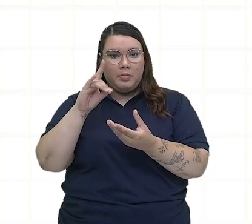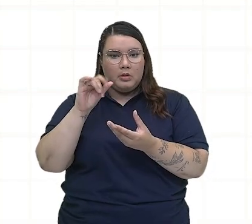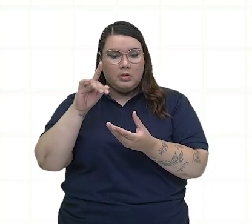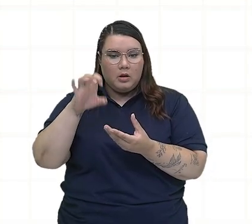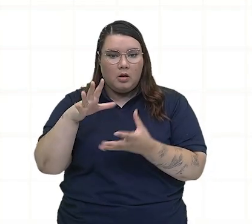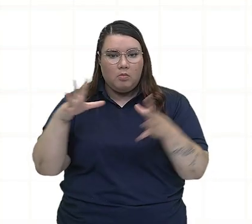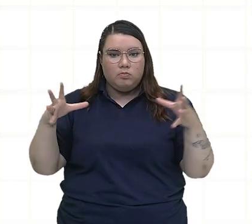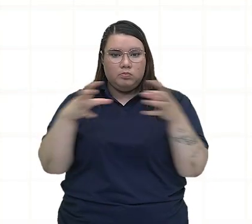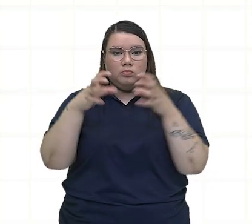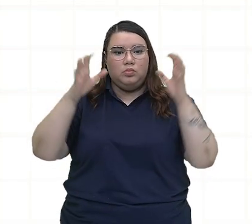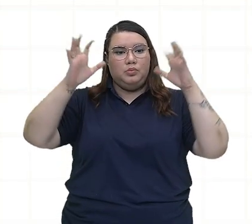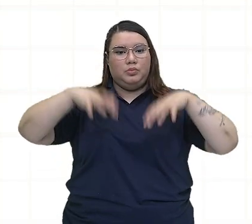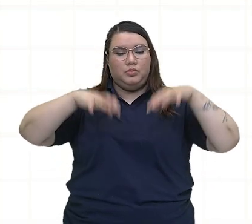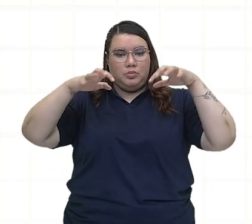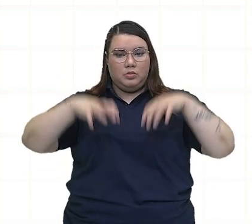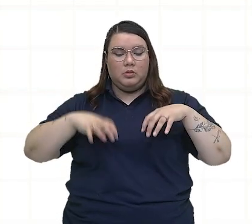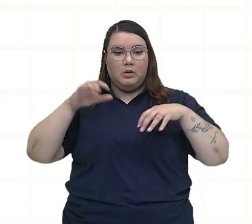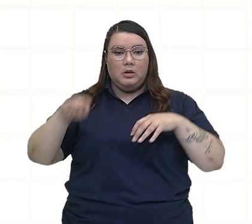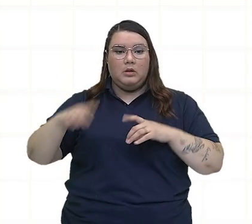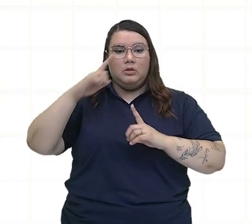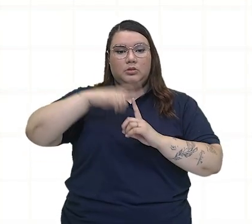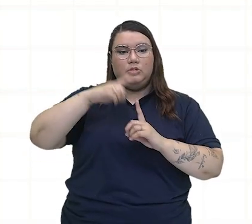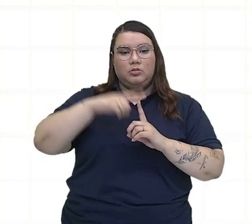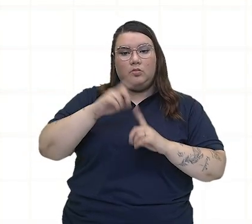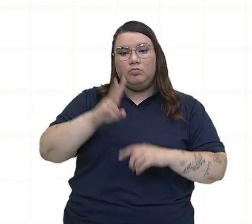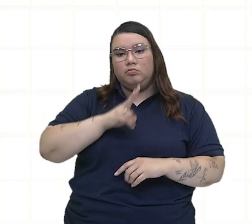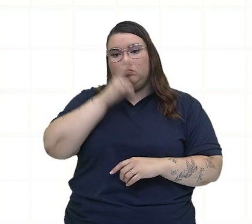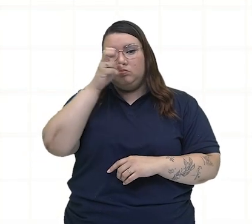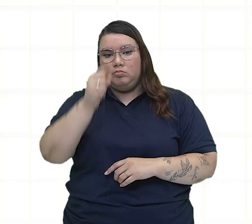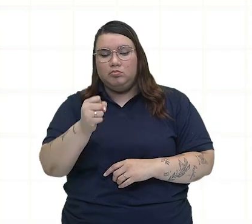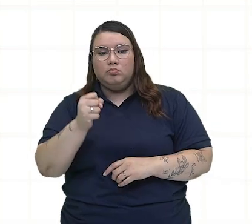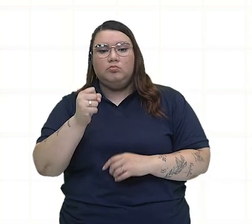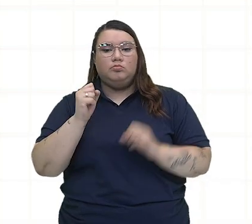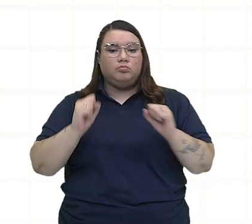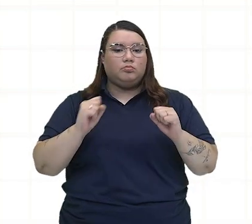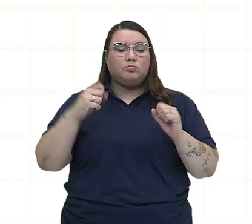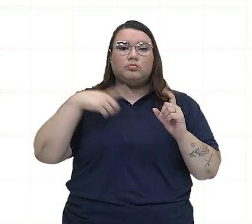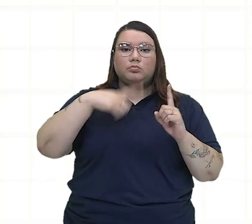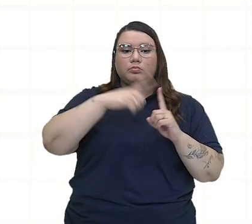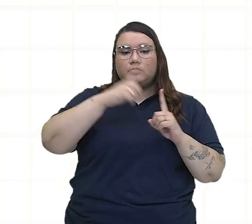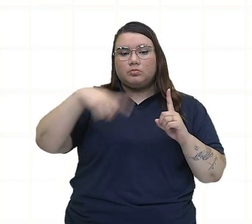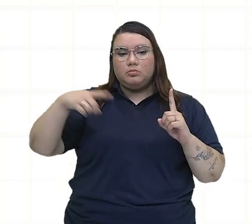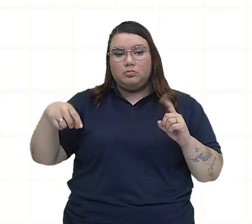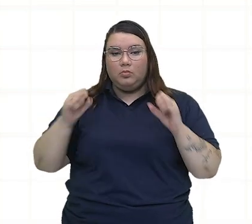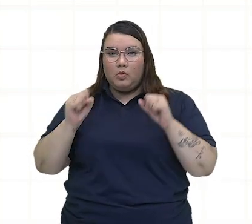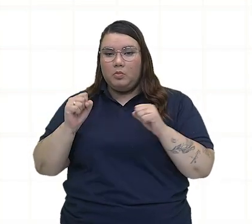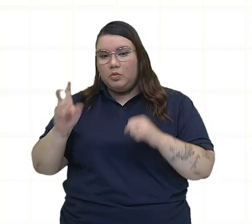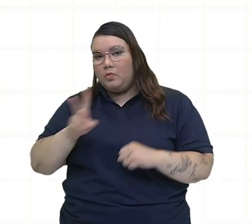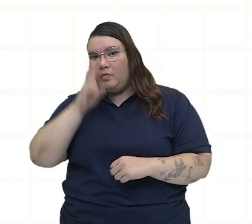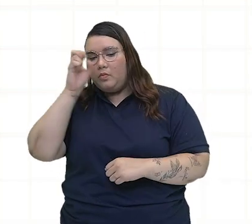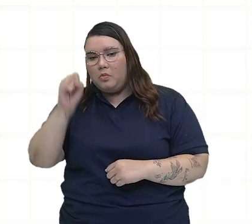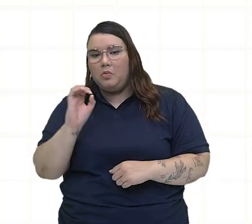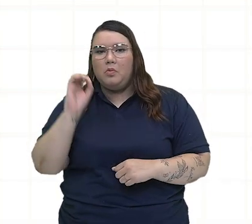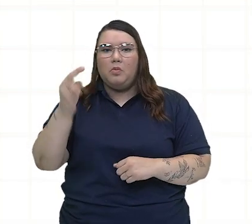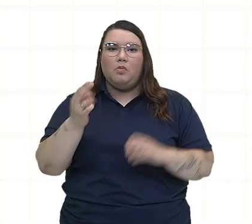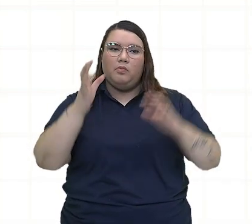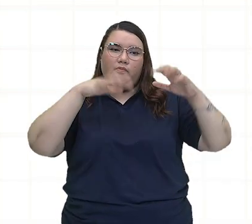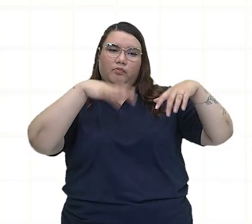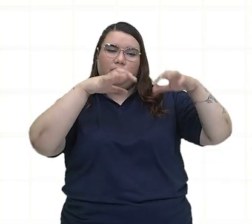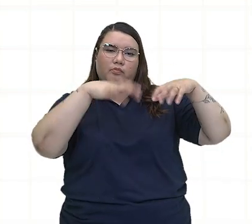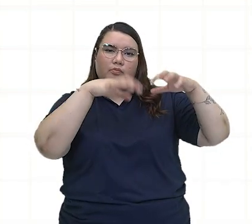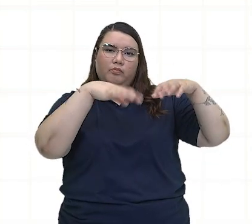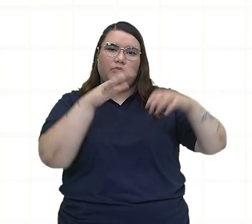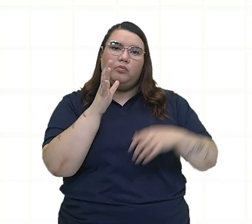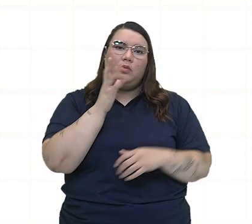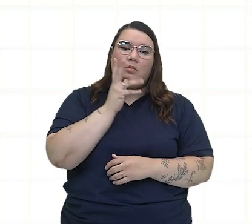se condensa e cai a chuva. E a intensidade pode variar, pode ser muito forte ou ela pode ser